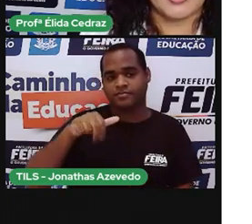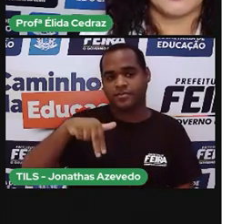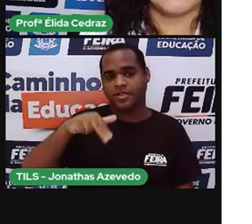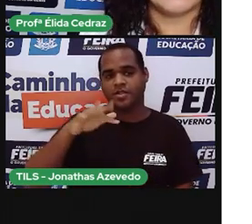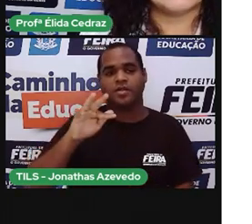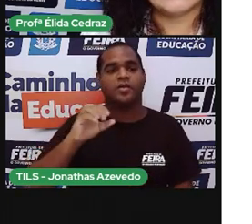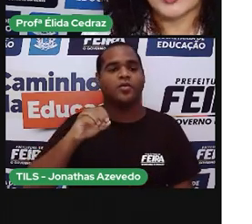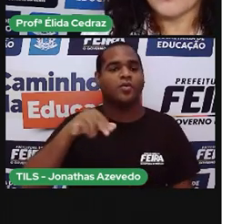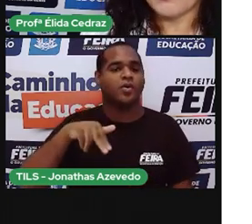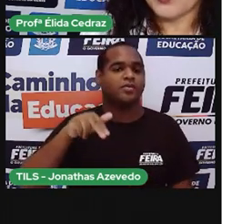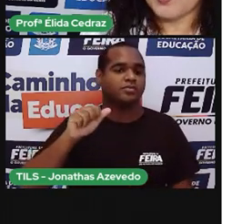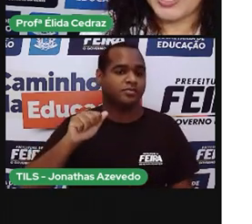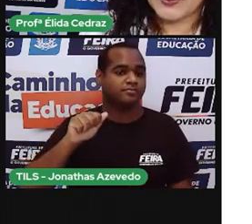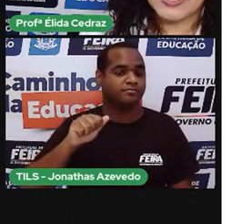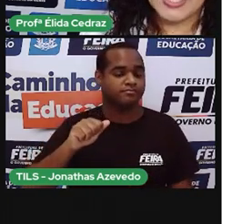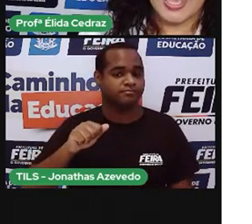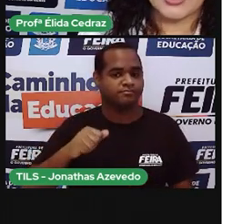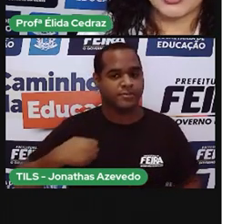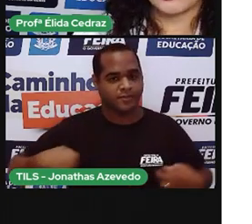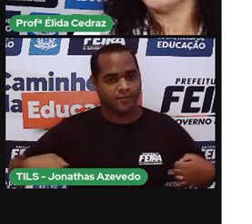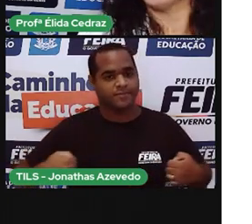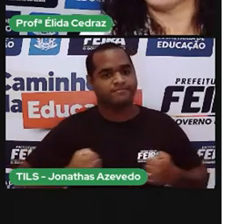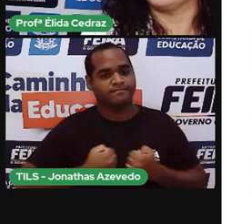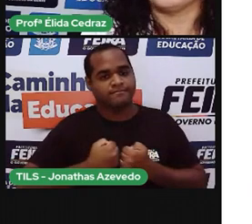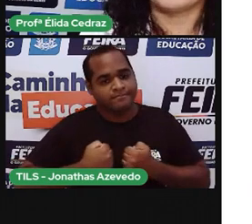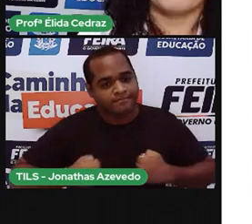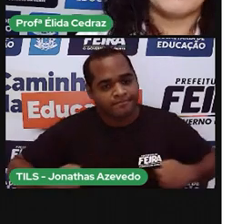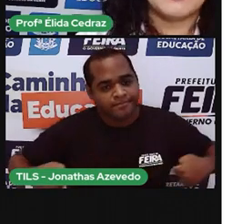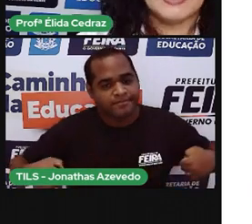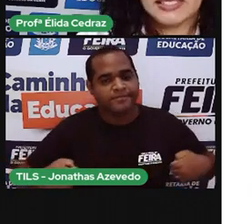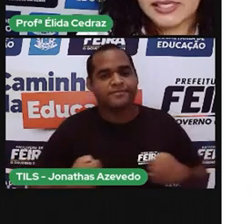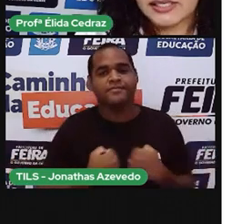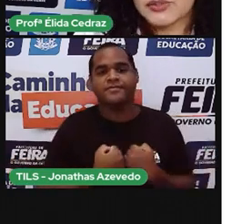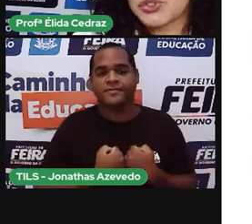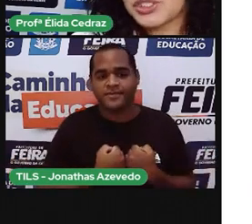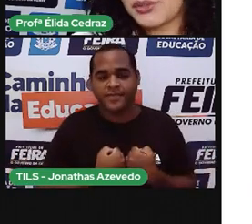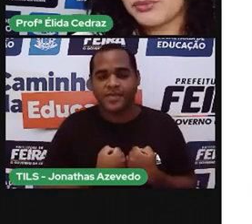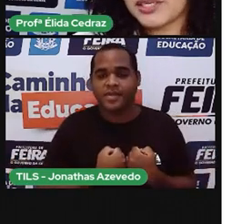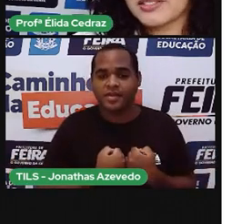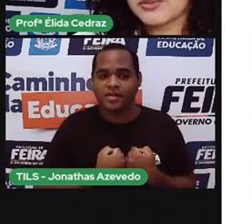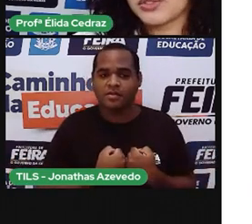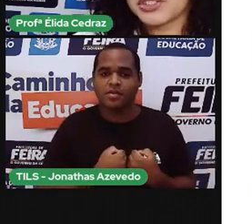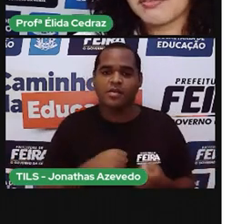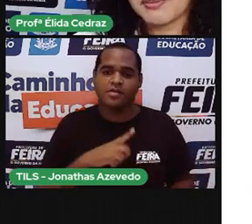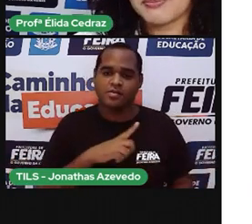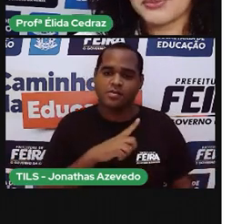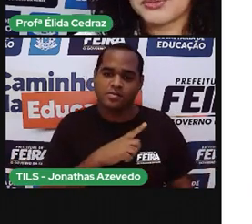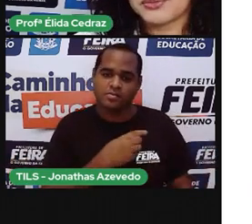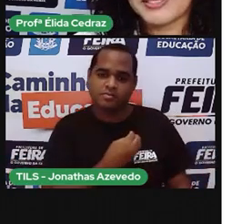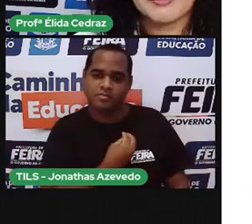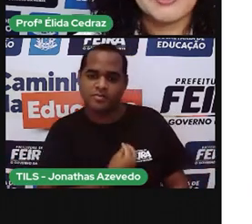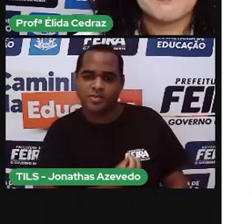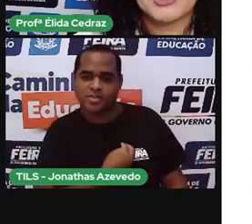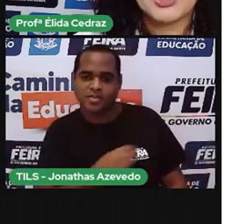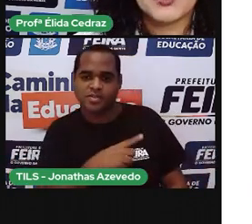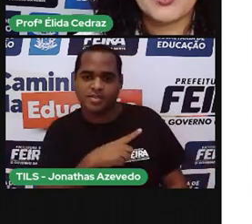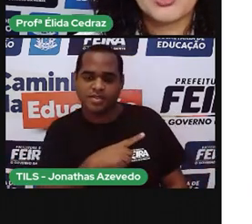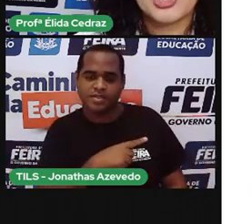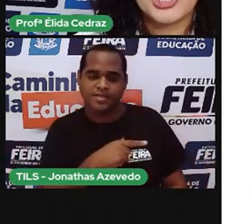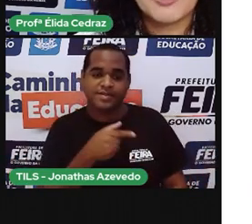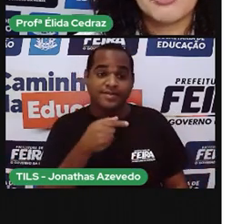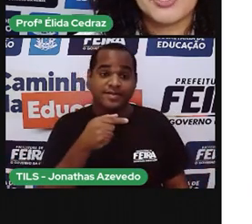sanfona. Número 7. Quando eu era pequenininha, eu tinha um desse. Eu gostava muito, mas a minha